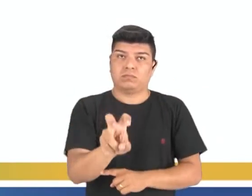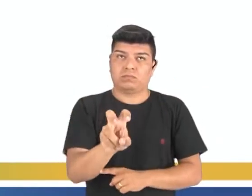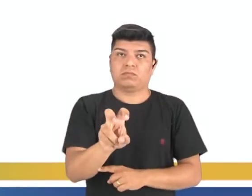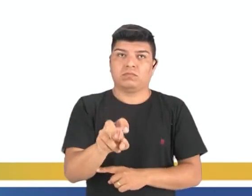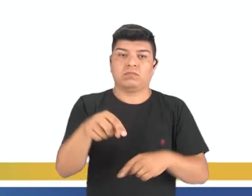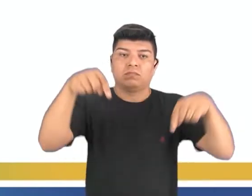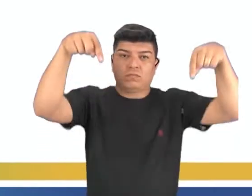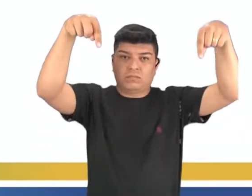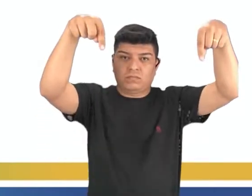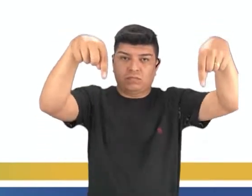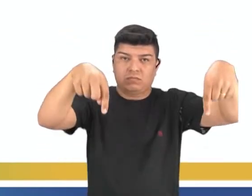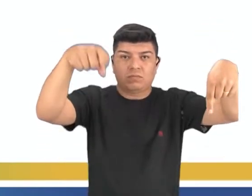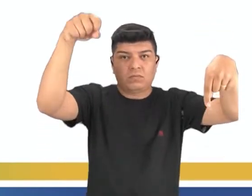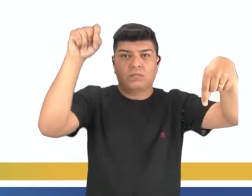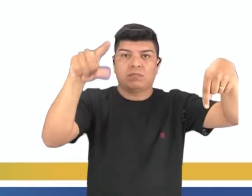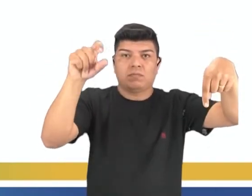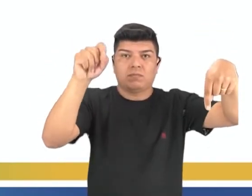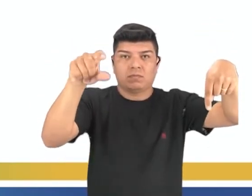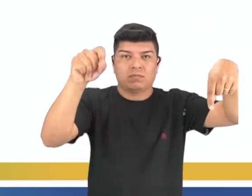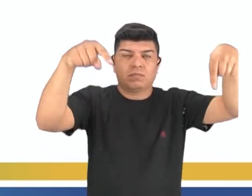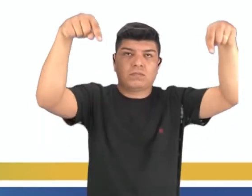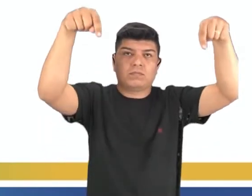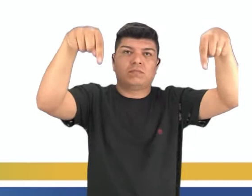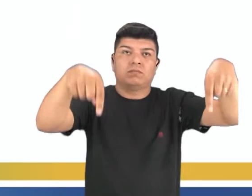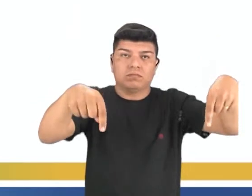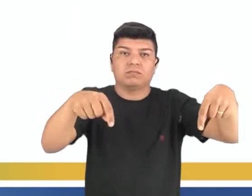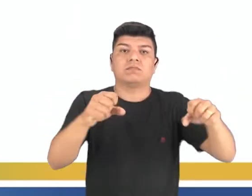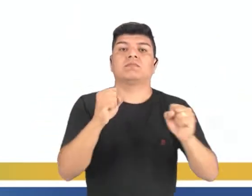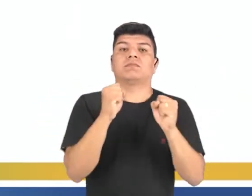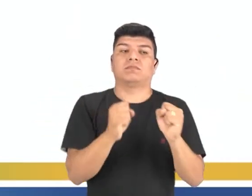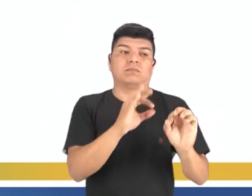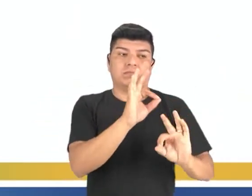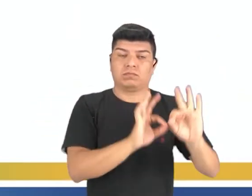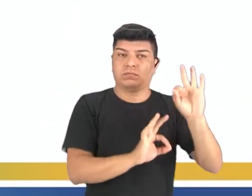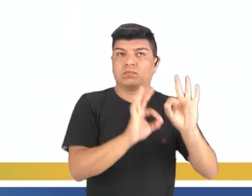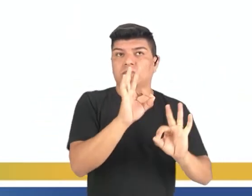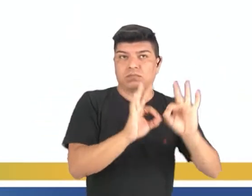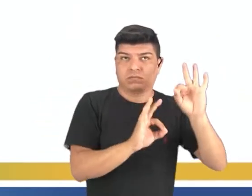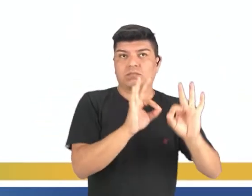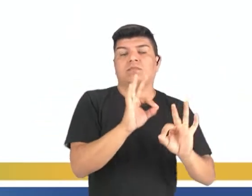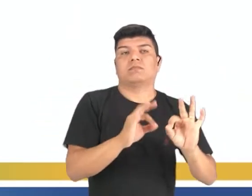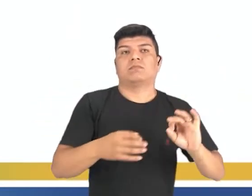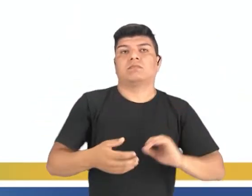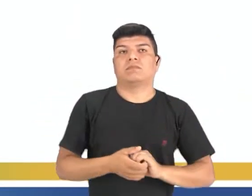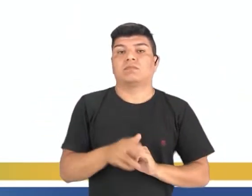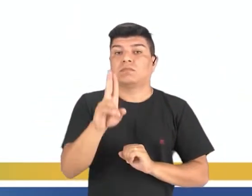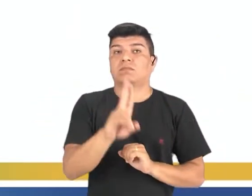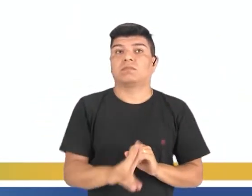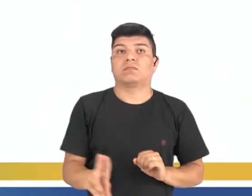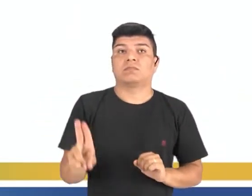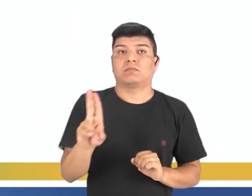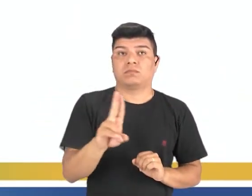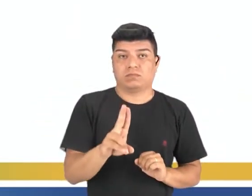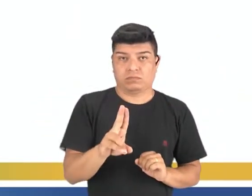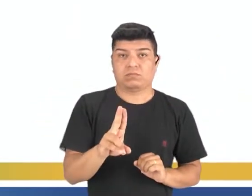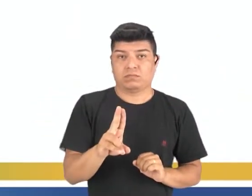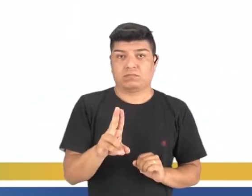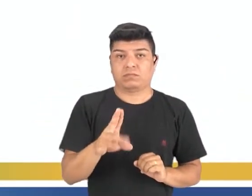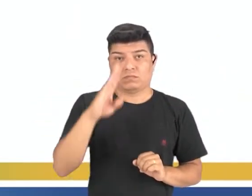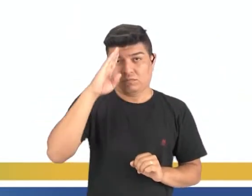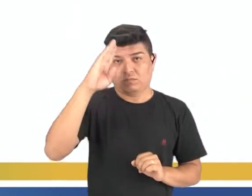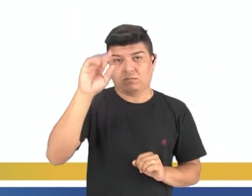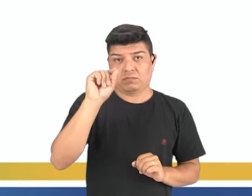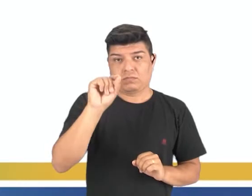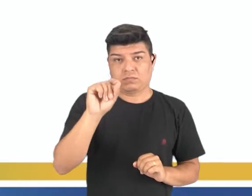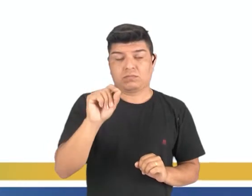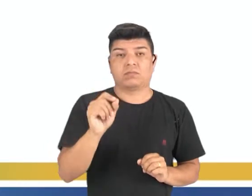na mesma direção e nós vamos poder construir aí a nossa proporção. Então, aplicando a propriedade